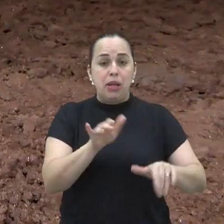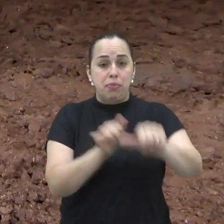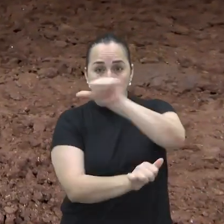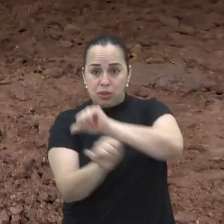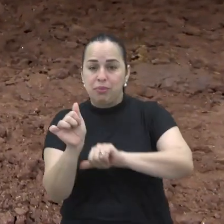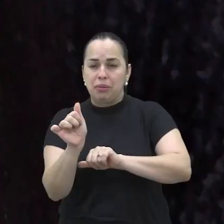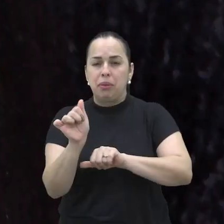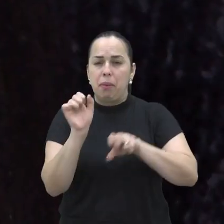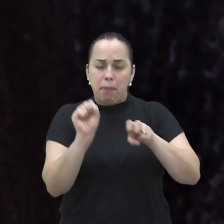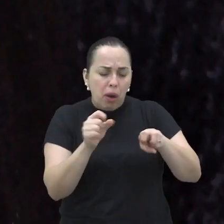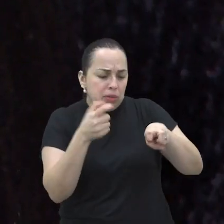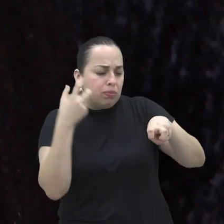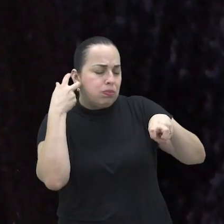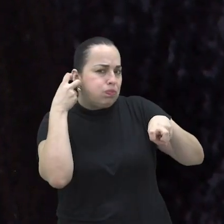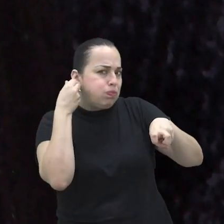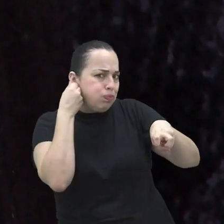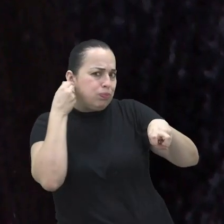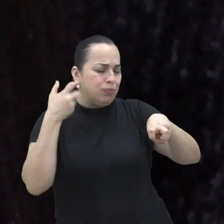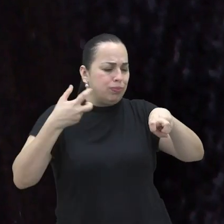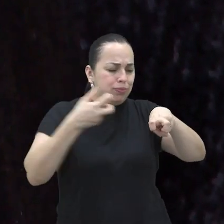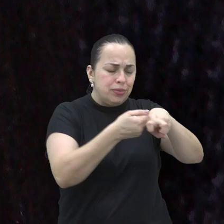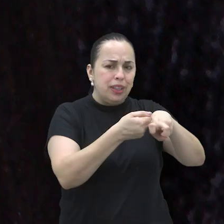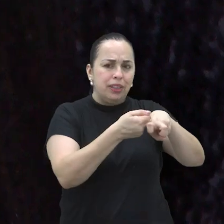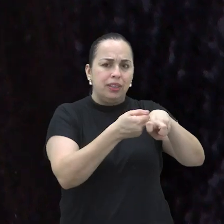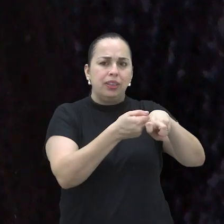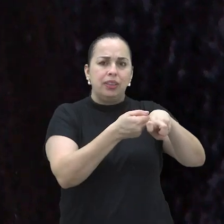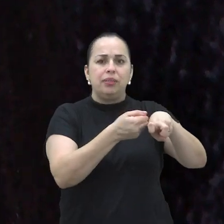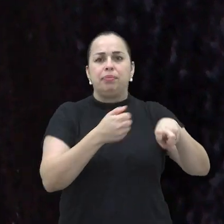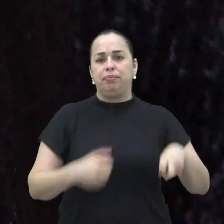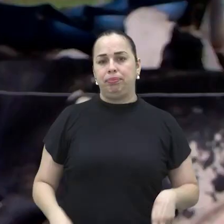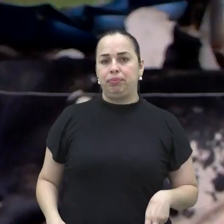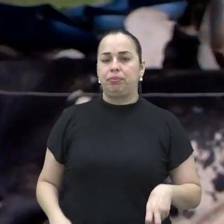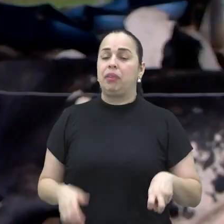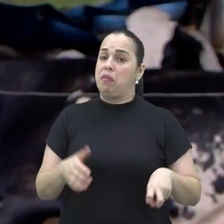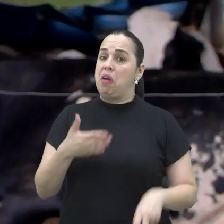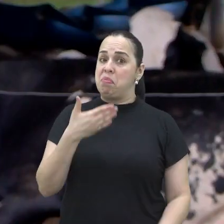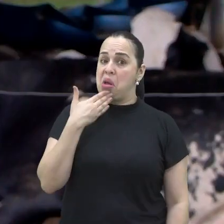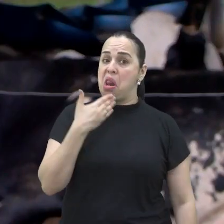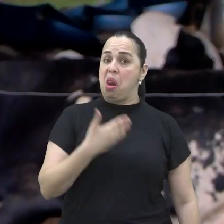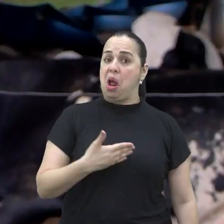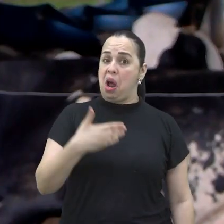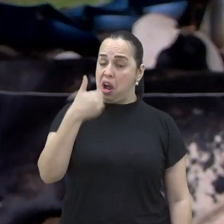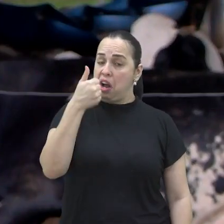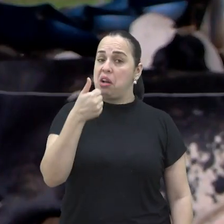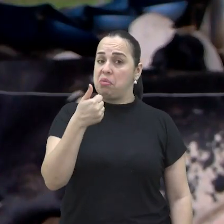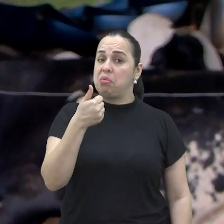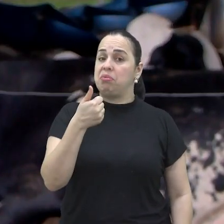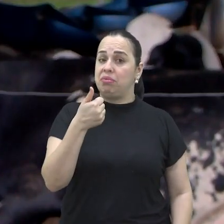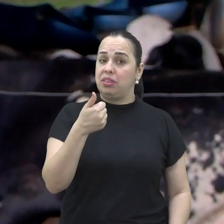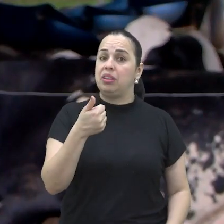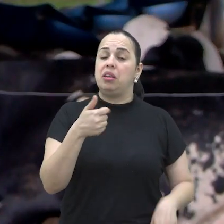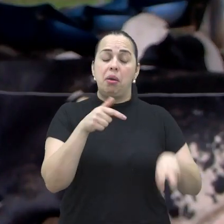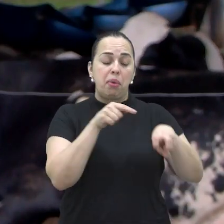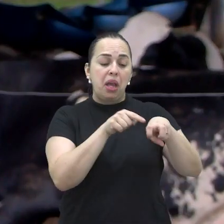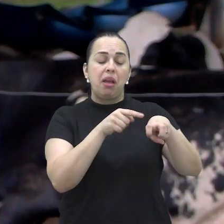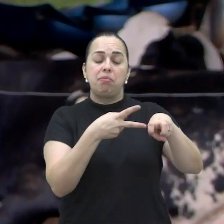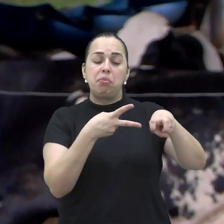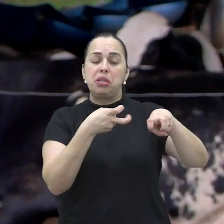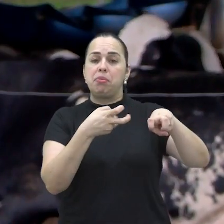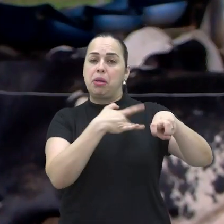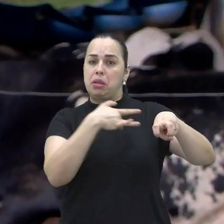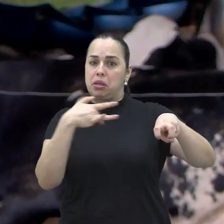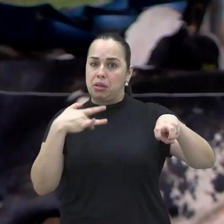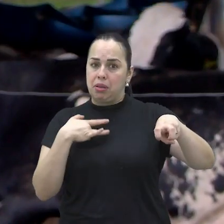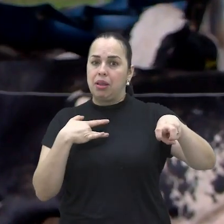uma sinalização parecida com essa nas orelhas, que é menos invasiva. Vai melhorar bastante a parte de manejo, né? O bem-estar